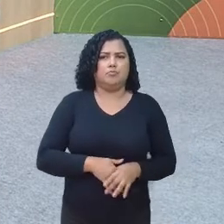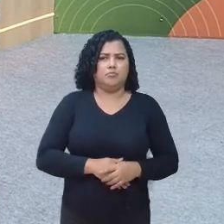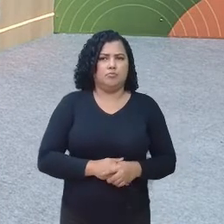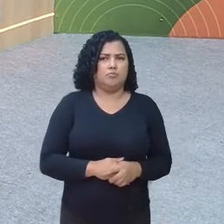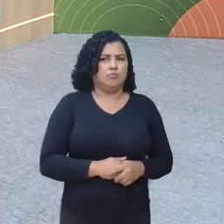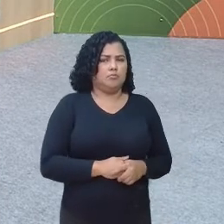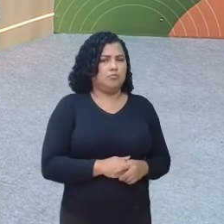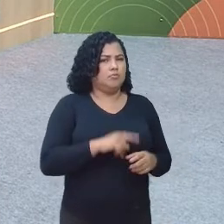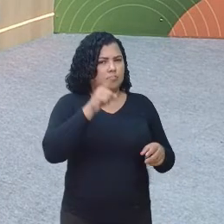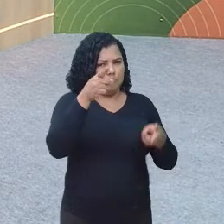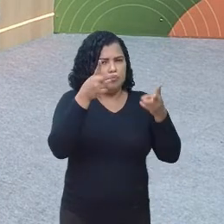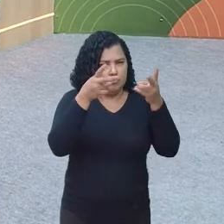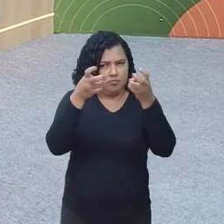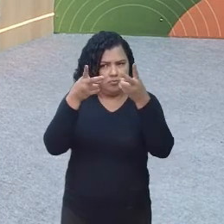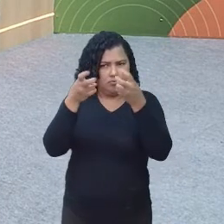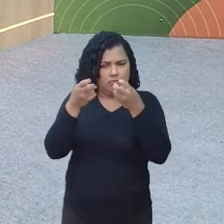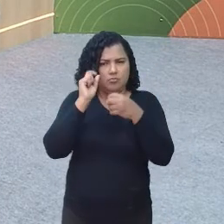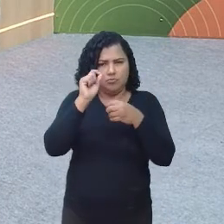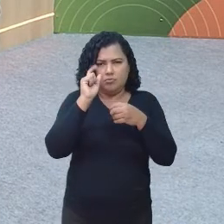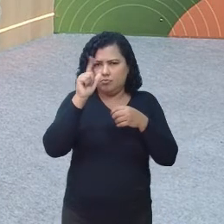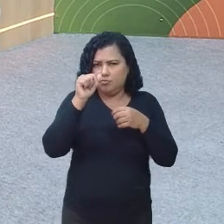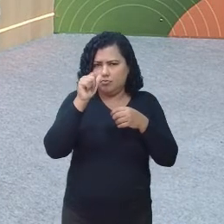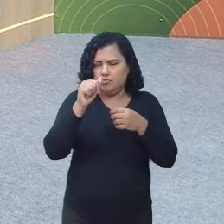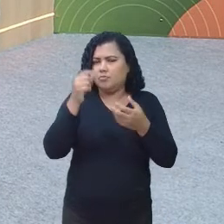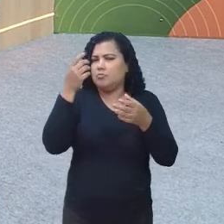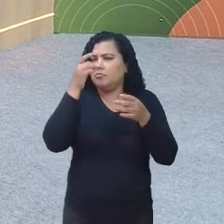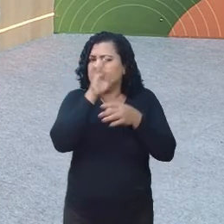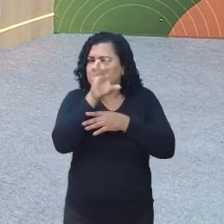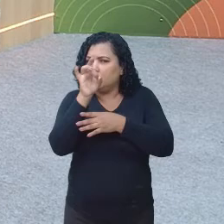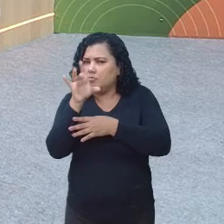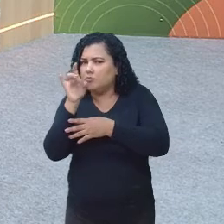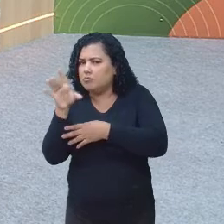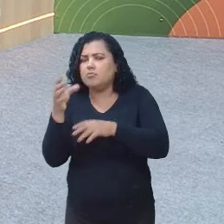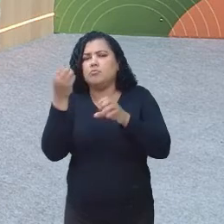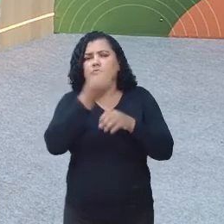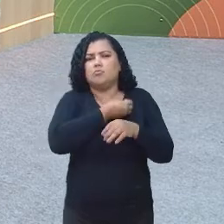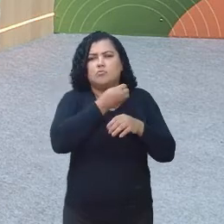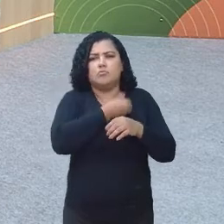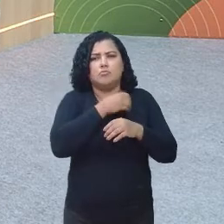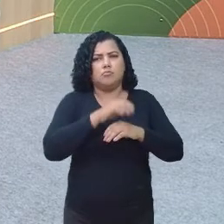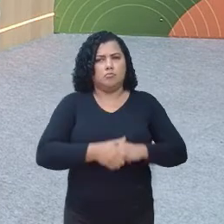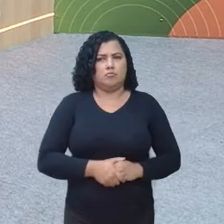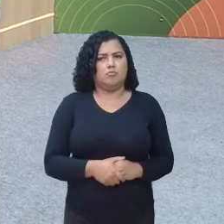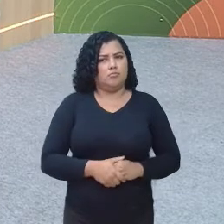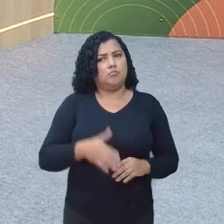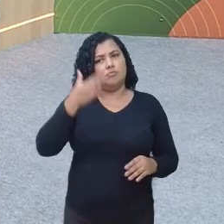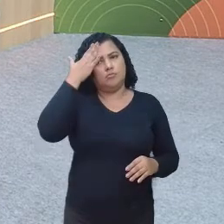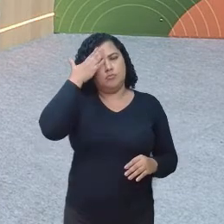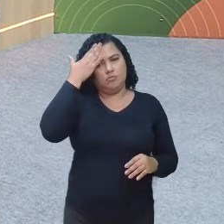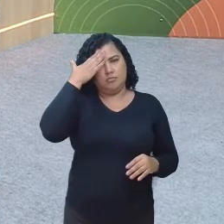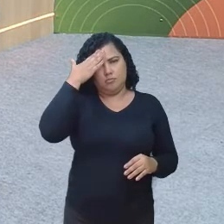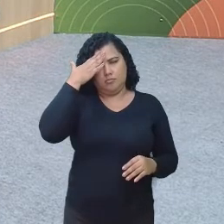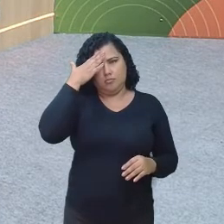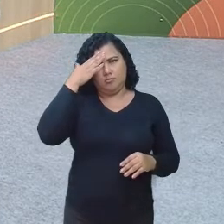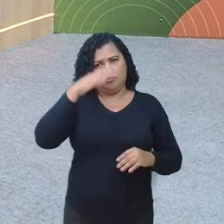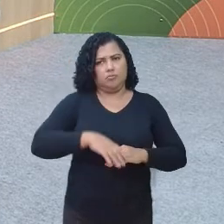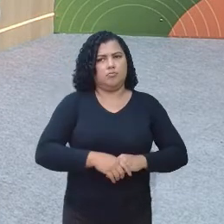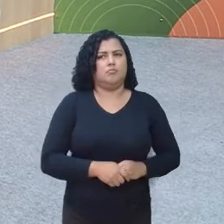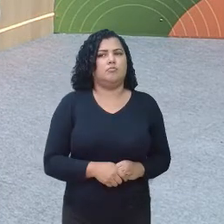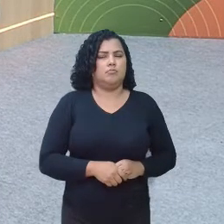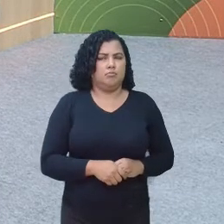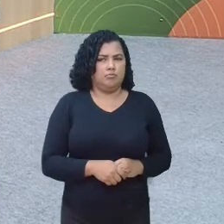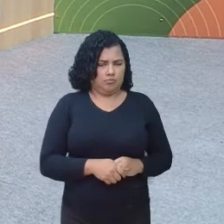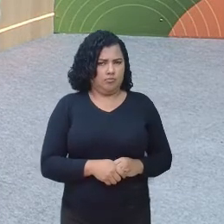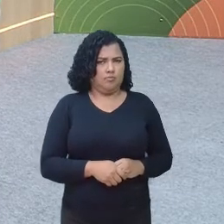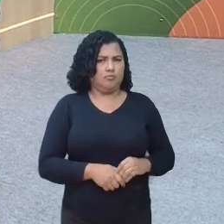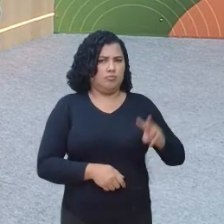apelo visual para você entender o que é cada elemento em cada posição, mas você compreendendo como é a lógica matemática